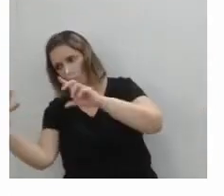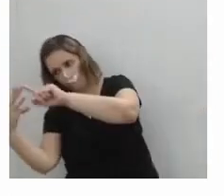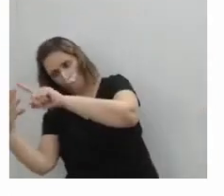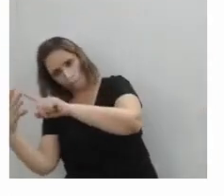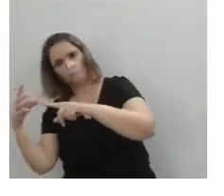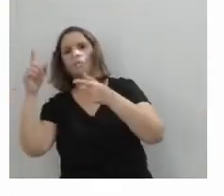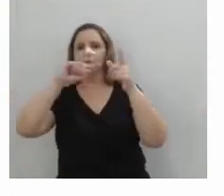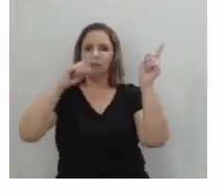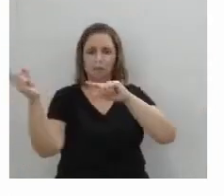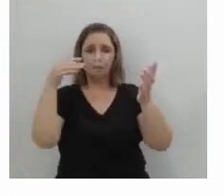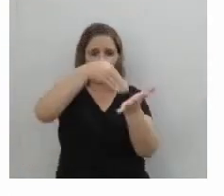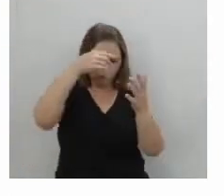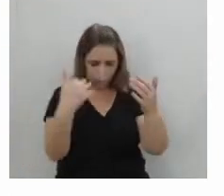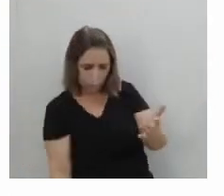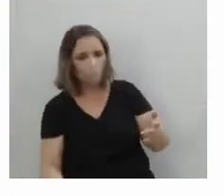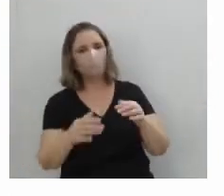equipe. O